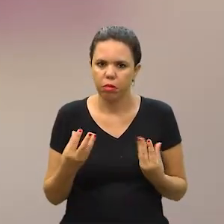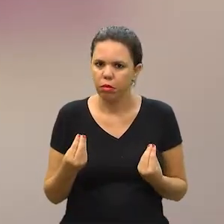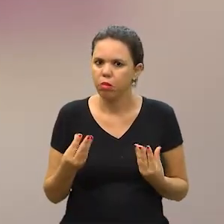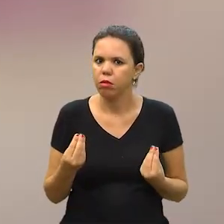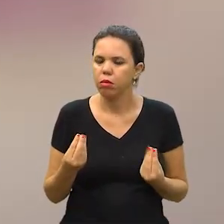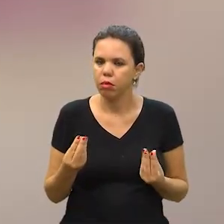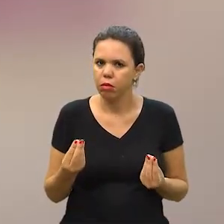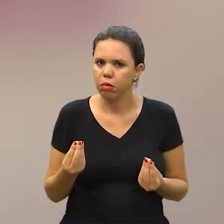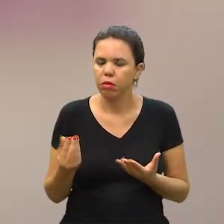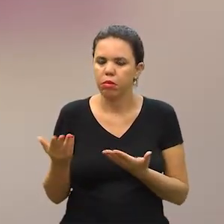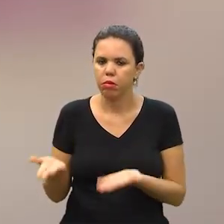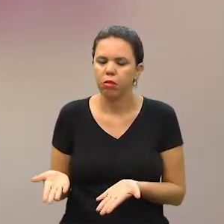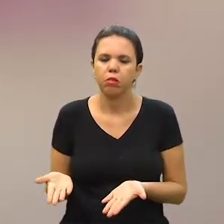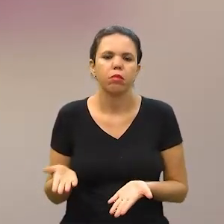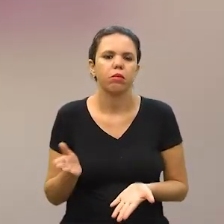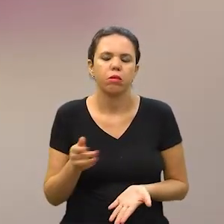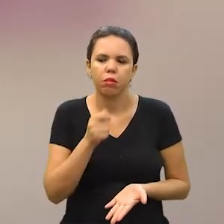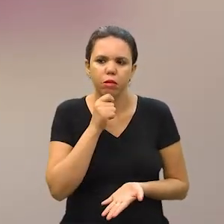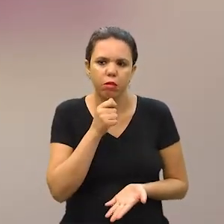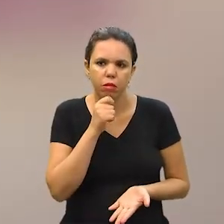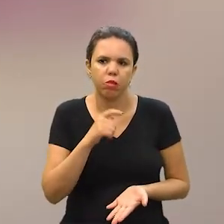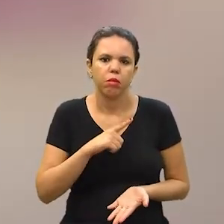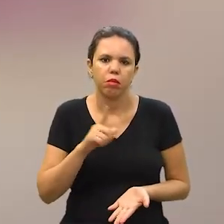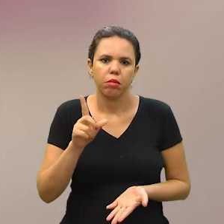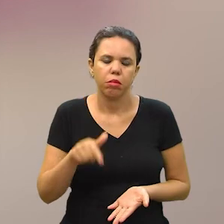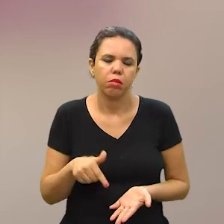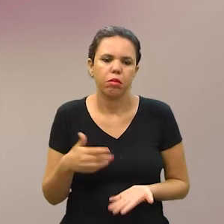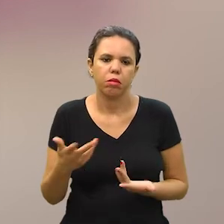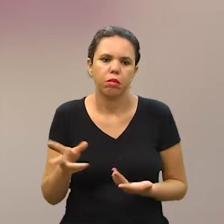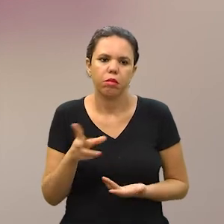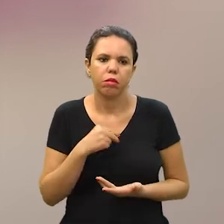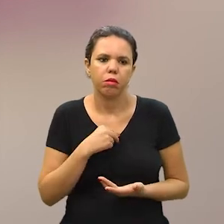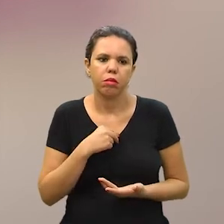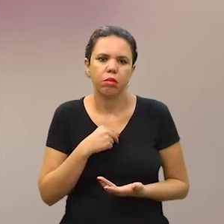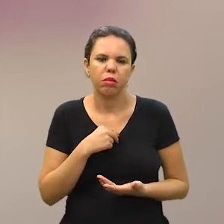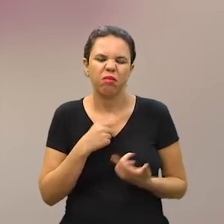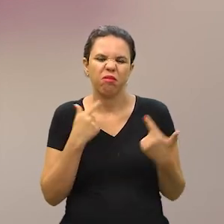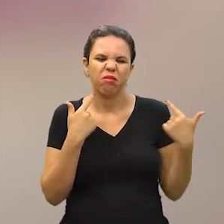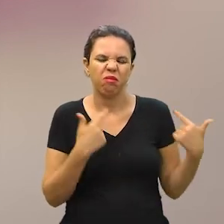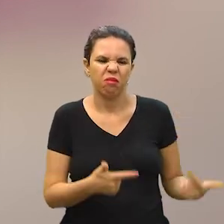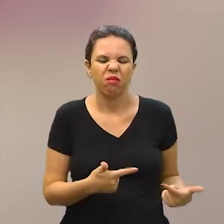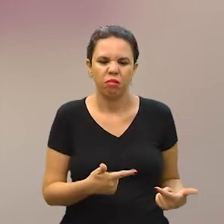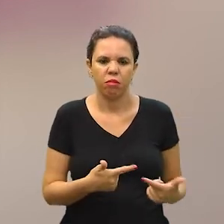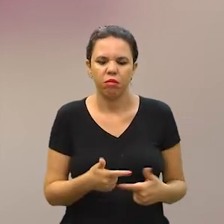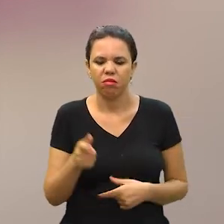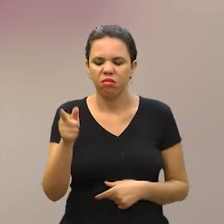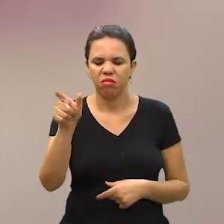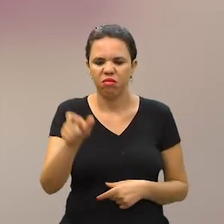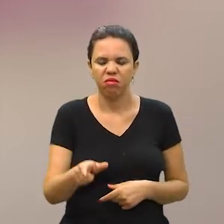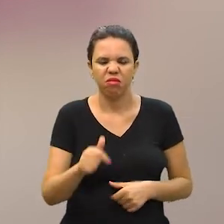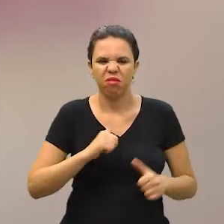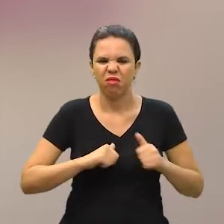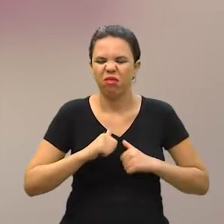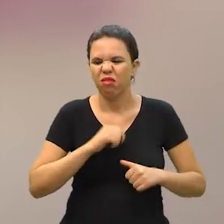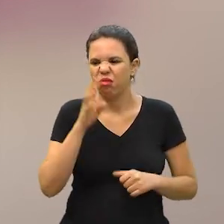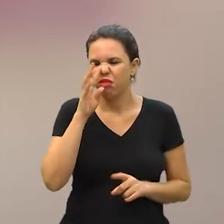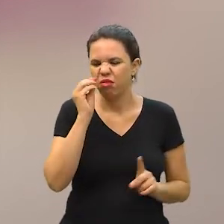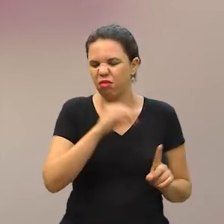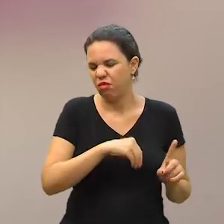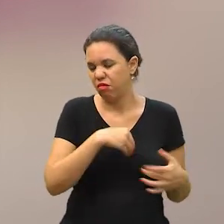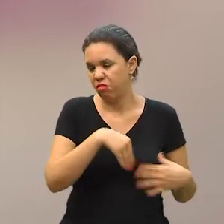Muito, muito. A gente ainda tem aquilo de, nossa, é o chato, nossa, é o